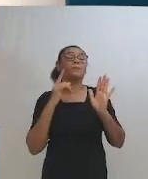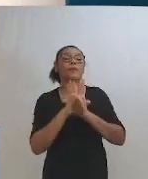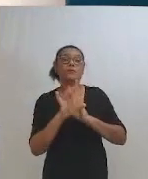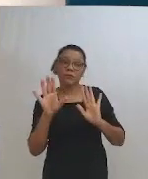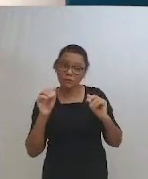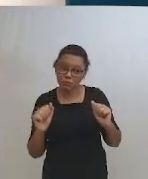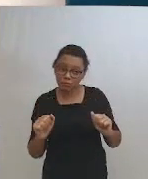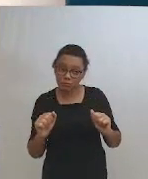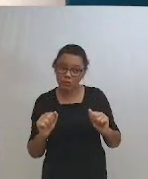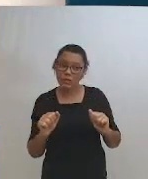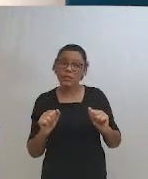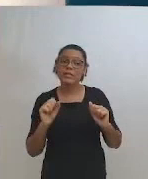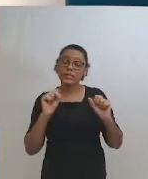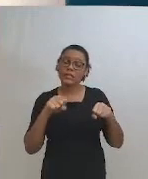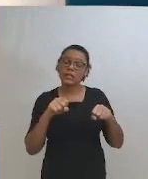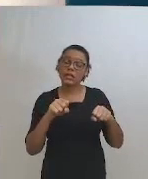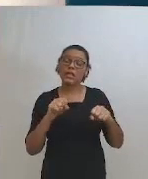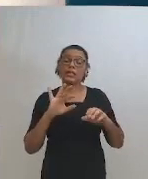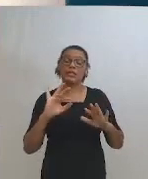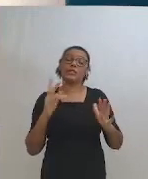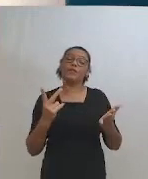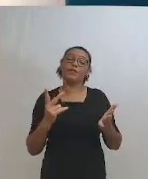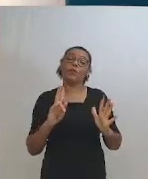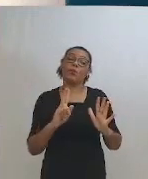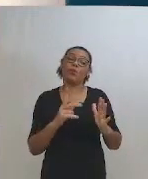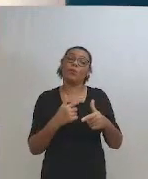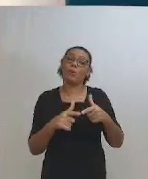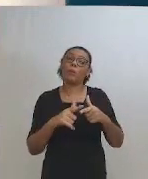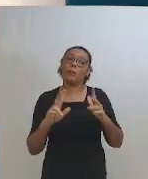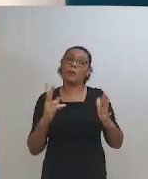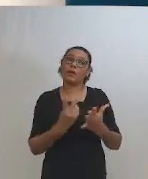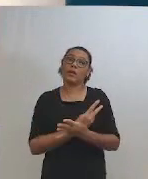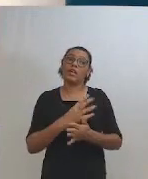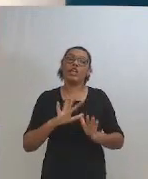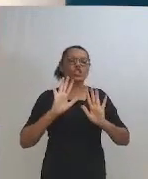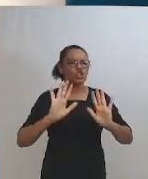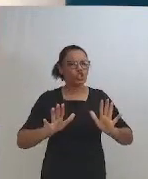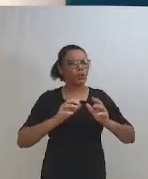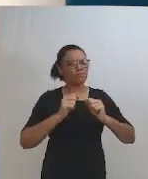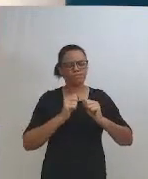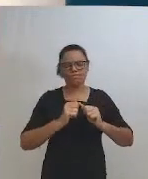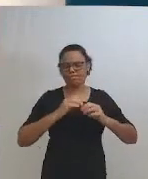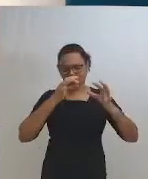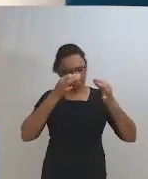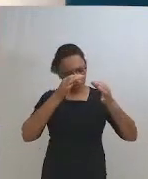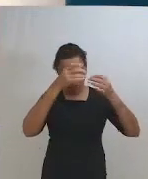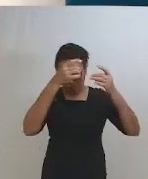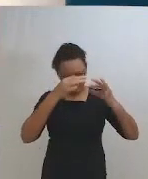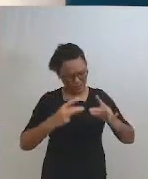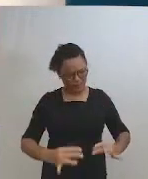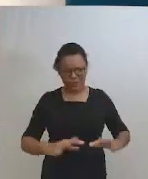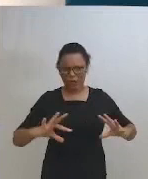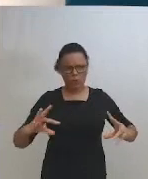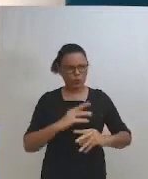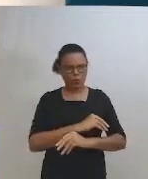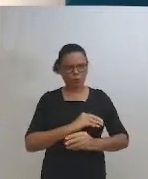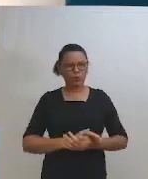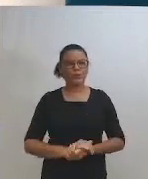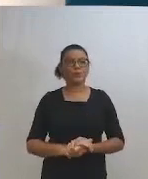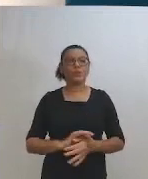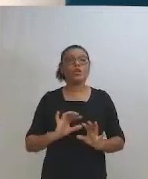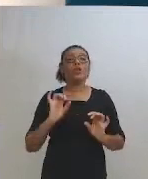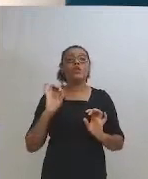se for questão fática mesmo, porque já foi amplamente decidida essa questão colocada. Só para ficar